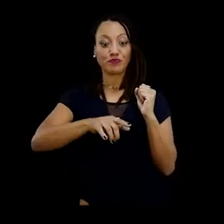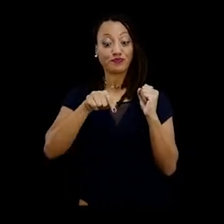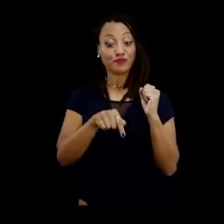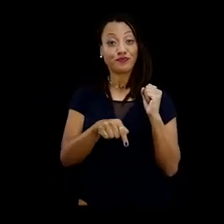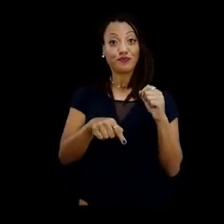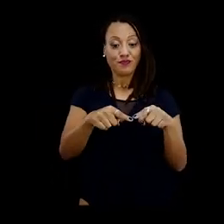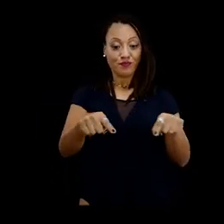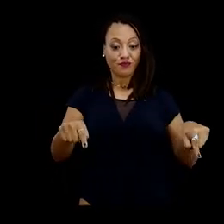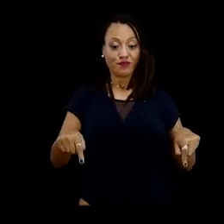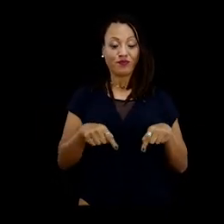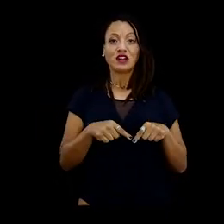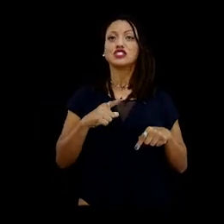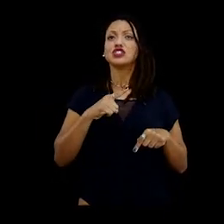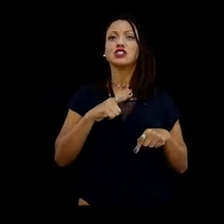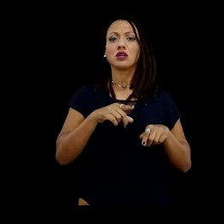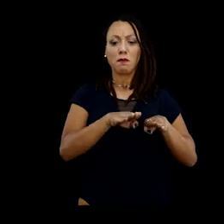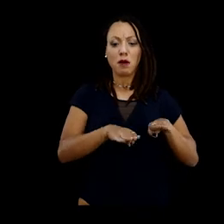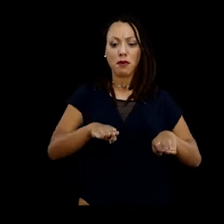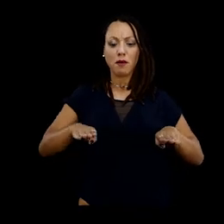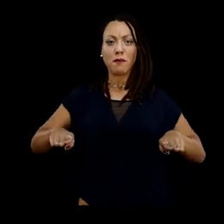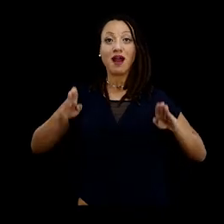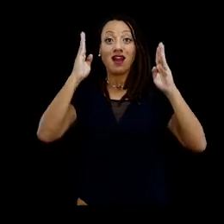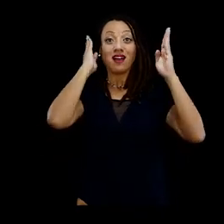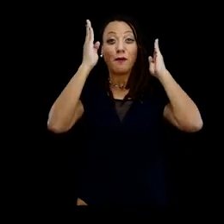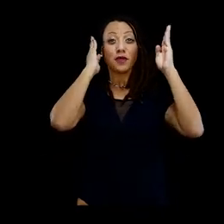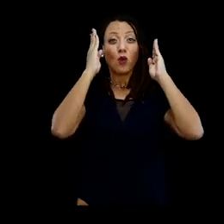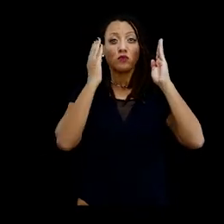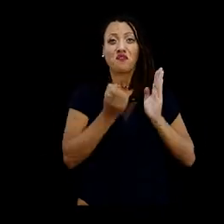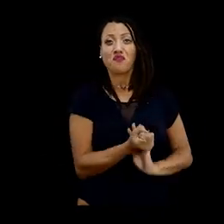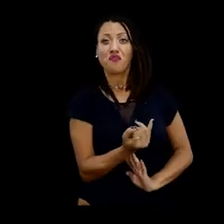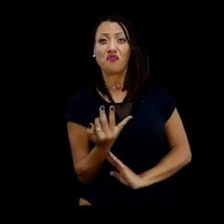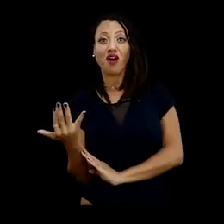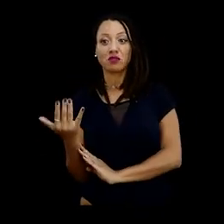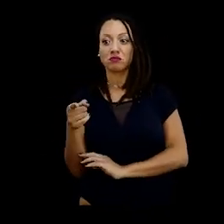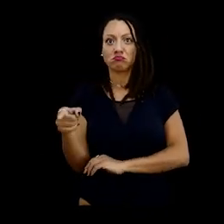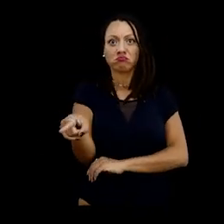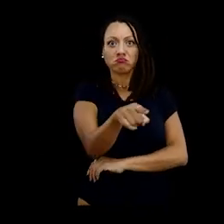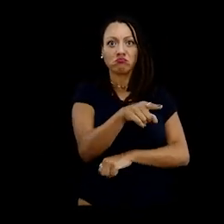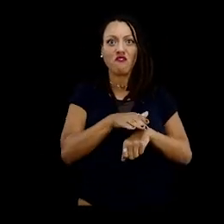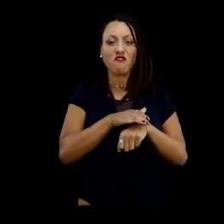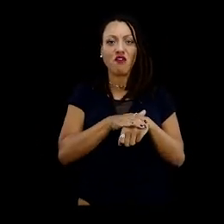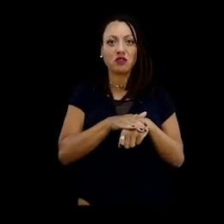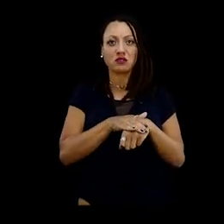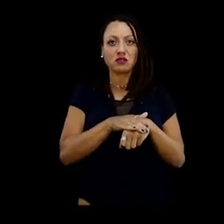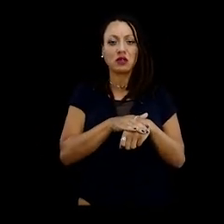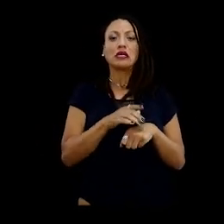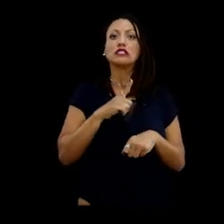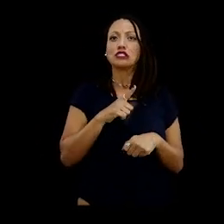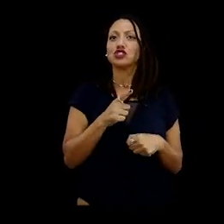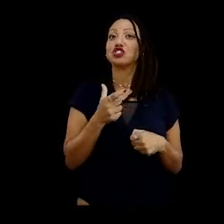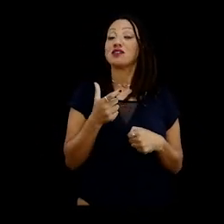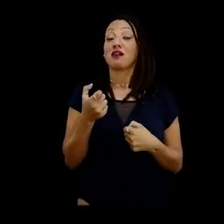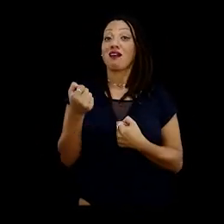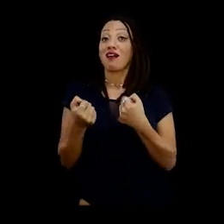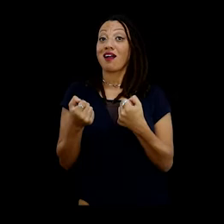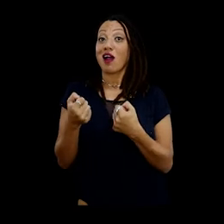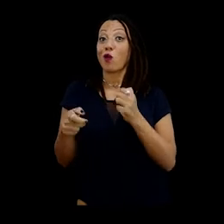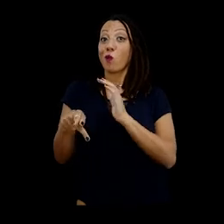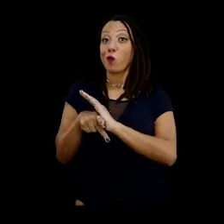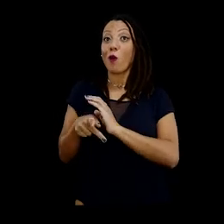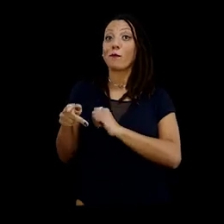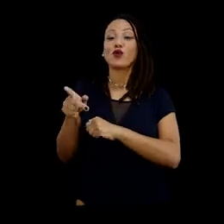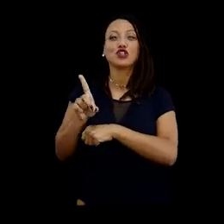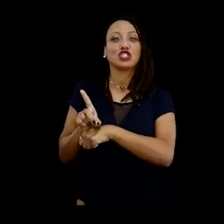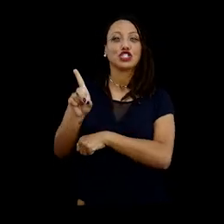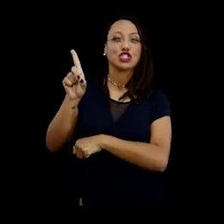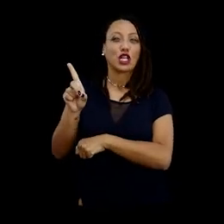havia caminhões, muitos caminhões feitos por ele, carros dos diretores e